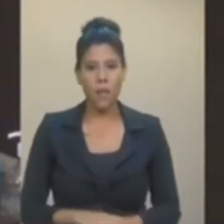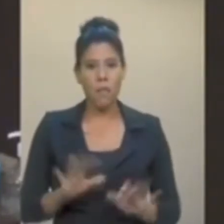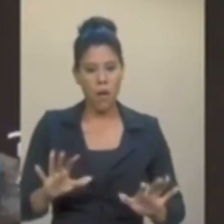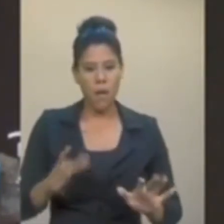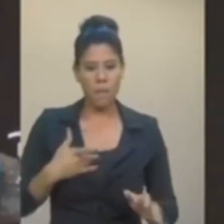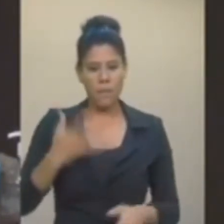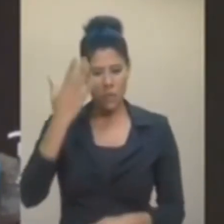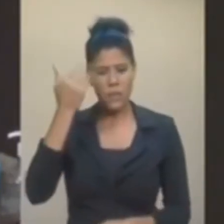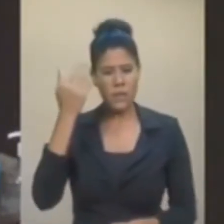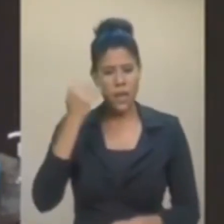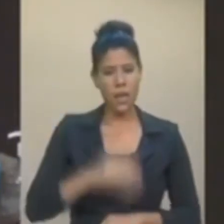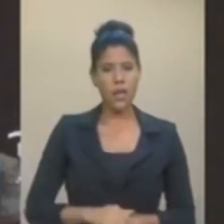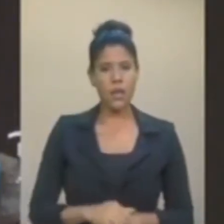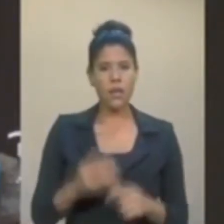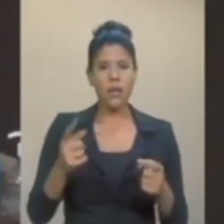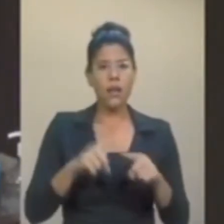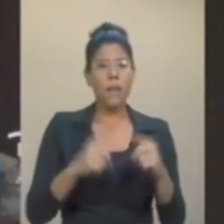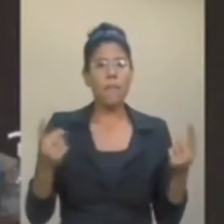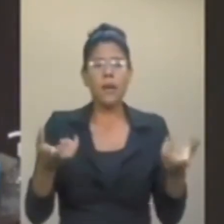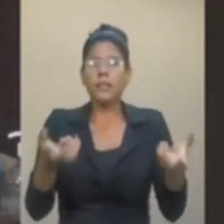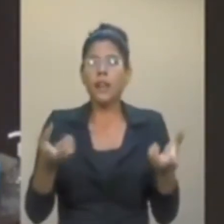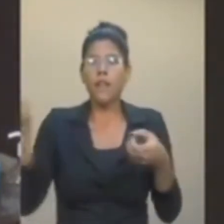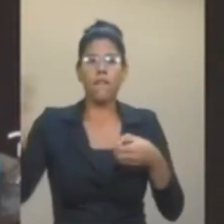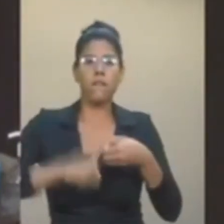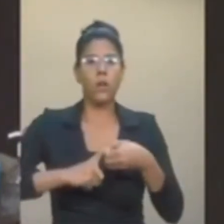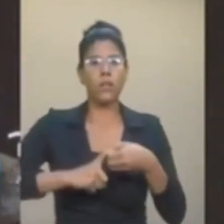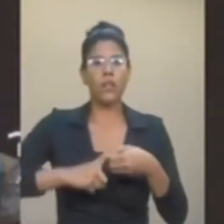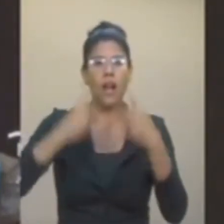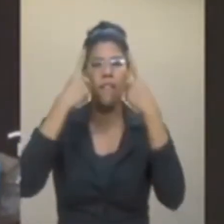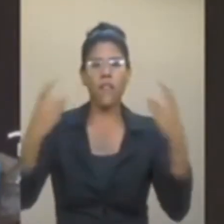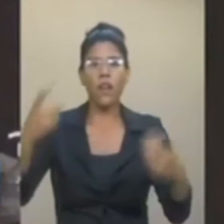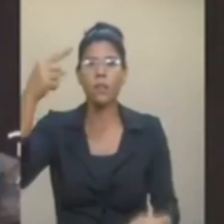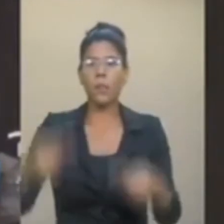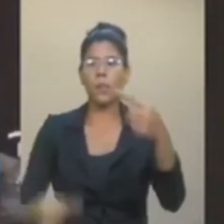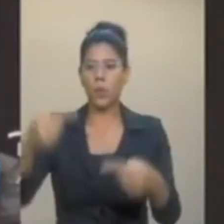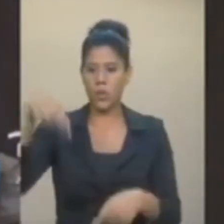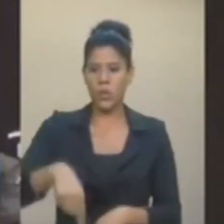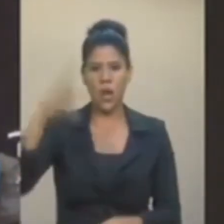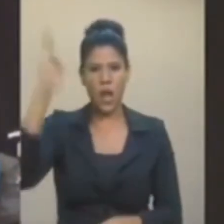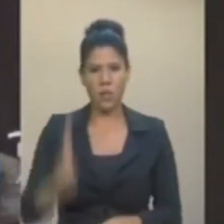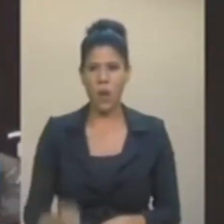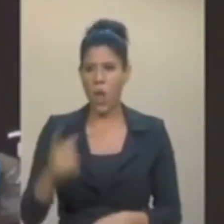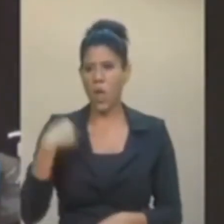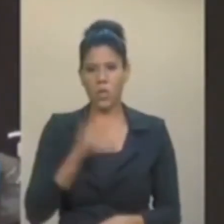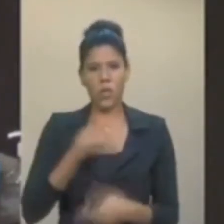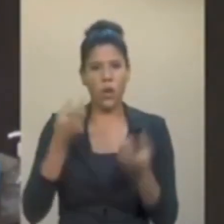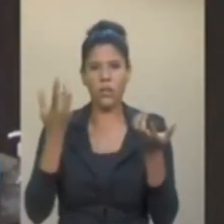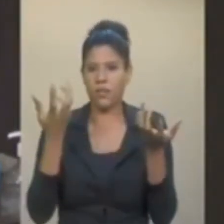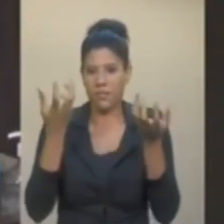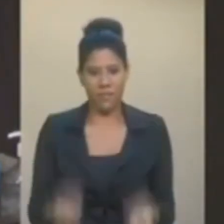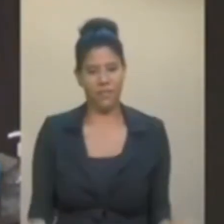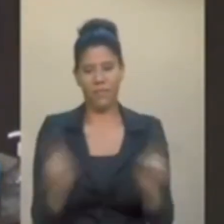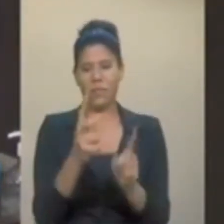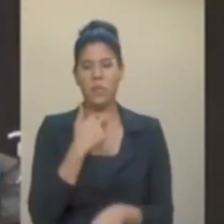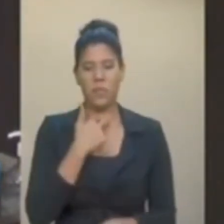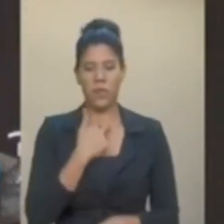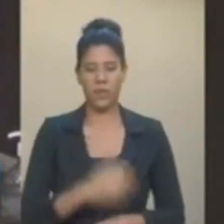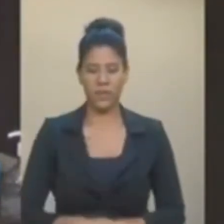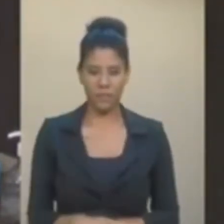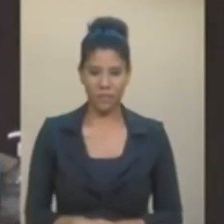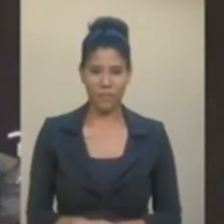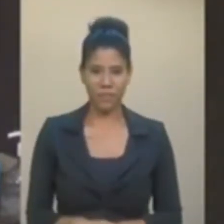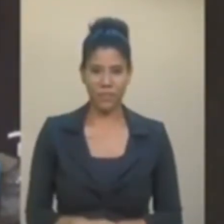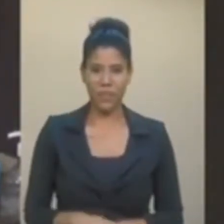a volta da violência política ao país e nós não podemos permitir que eles sejam vitoriosos. O